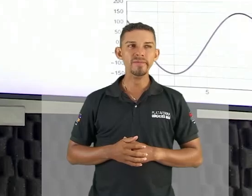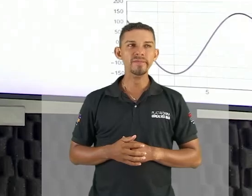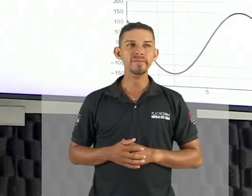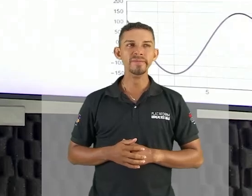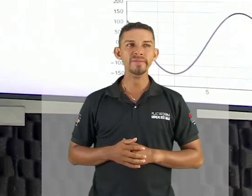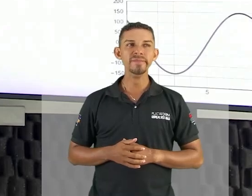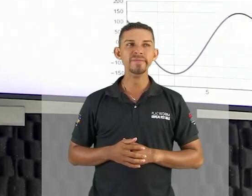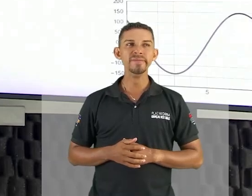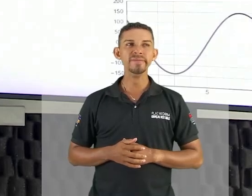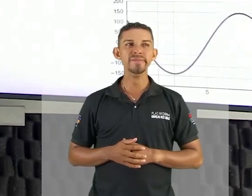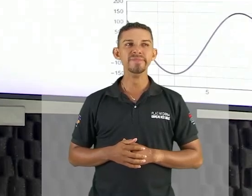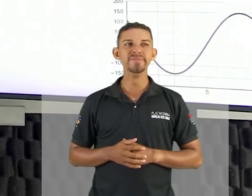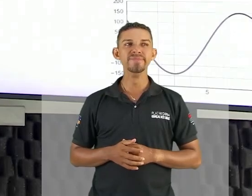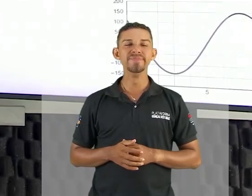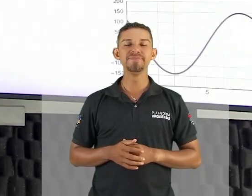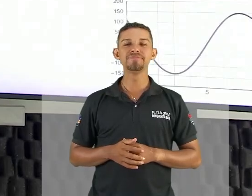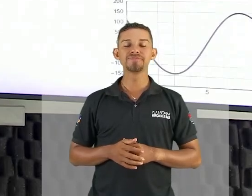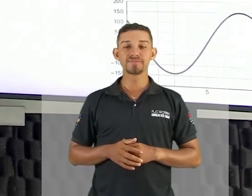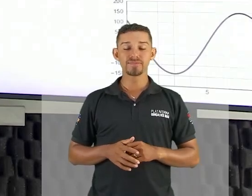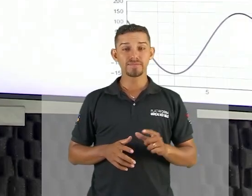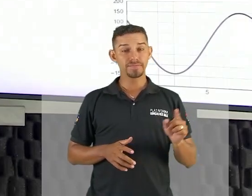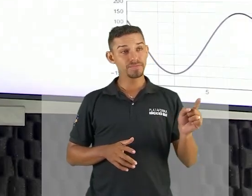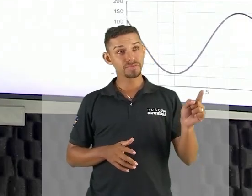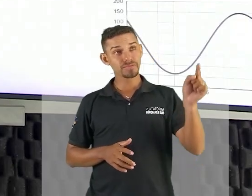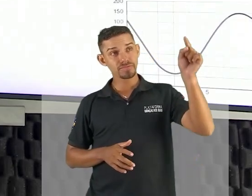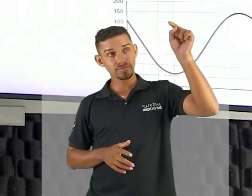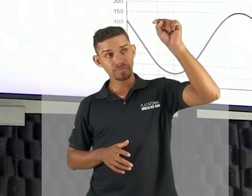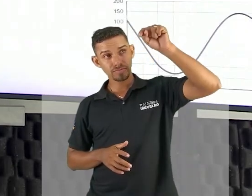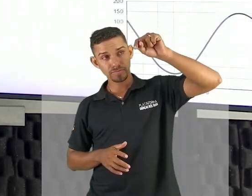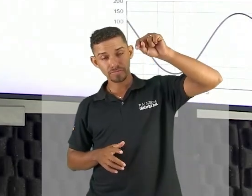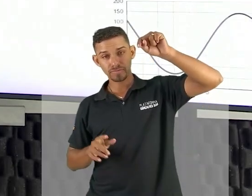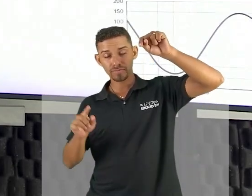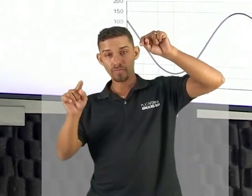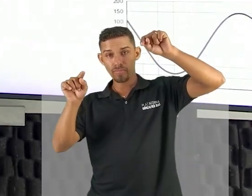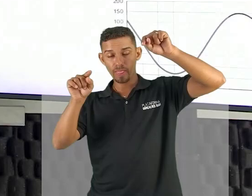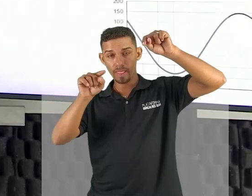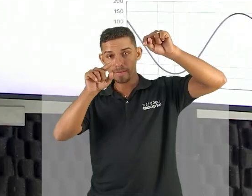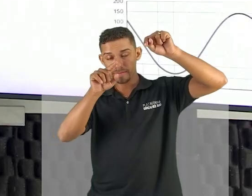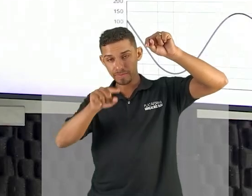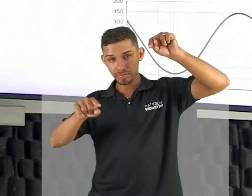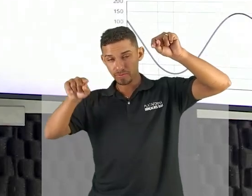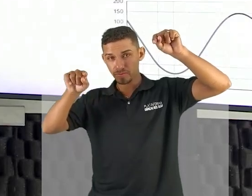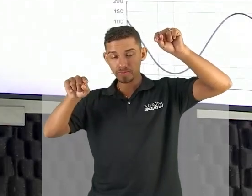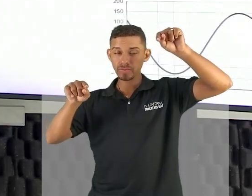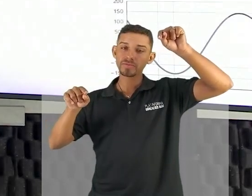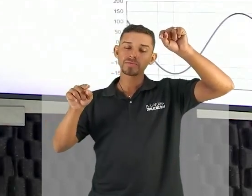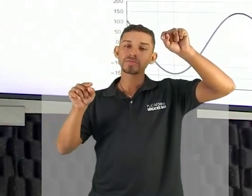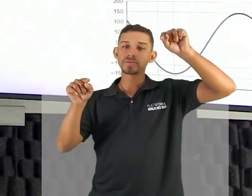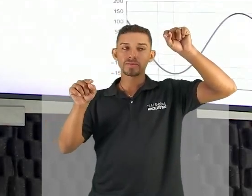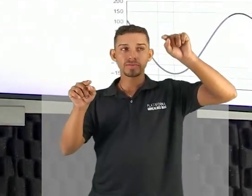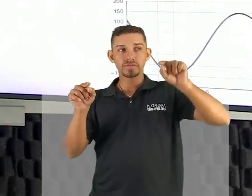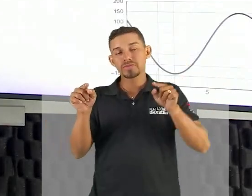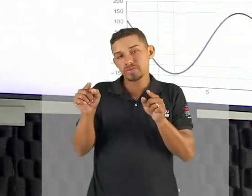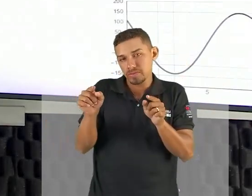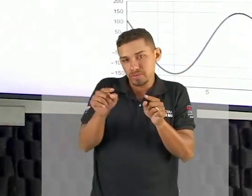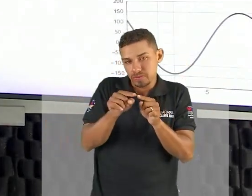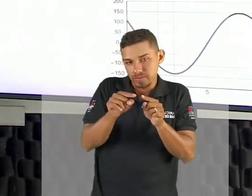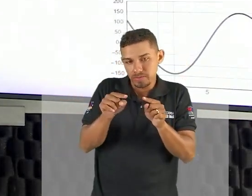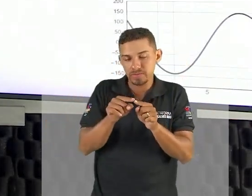e um vale consecutivos poxa é só meio comprimento de onda é meio